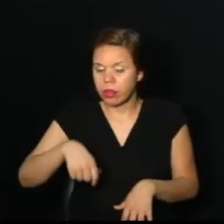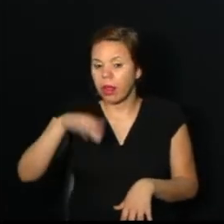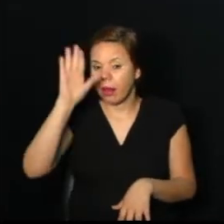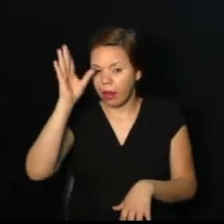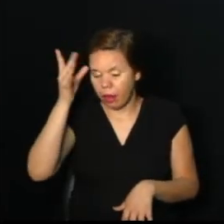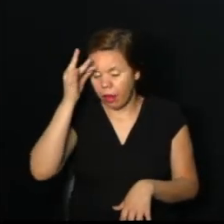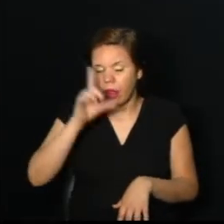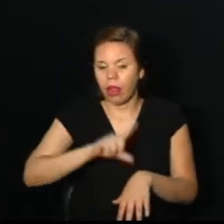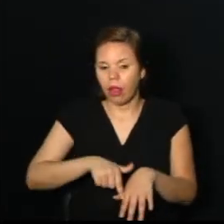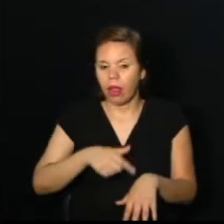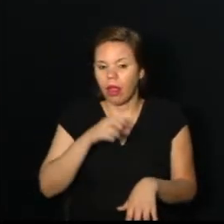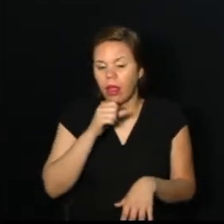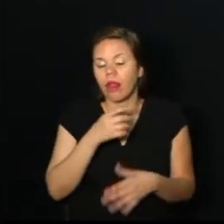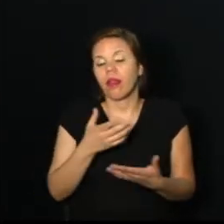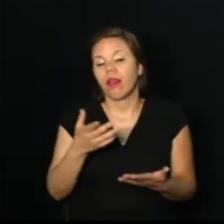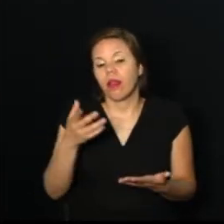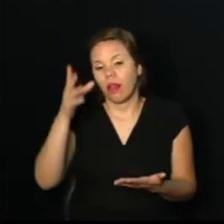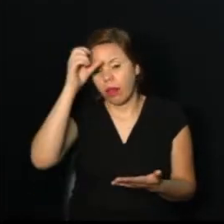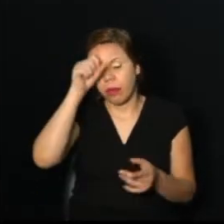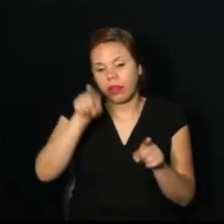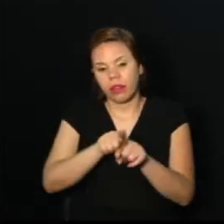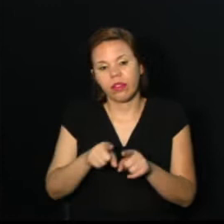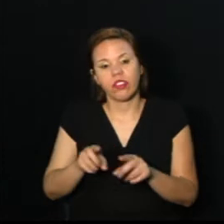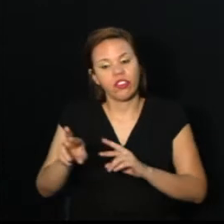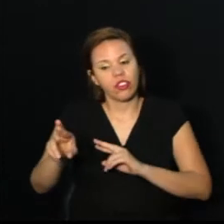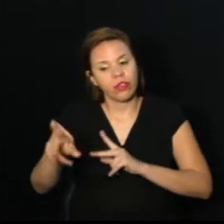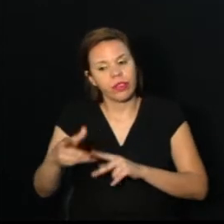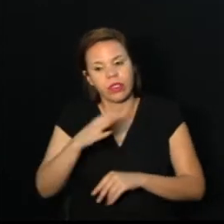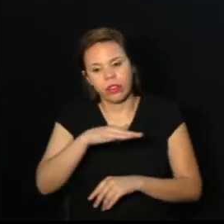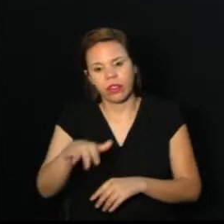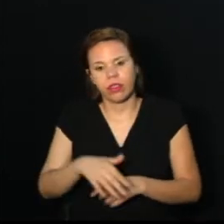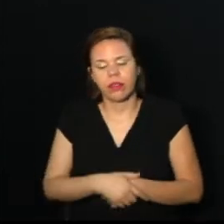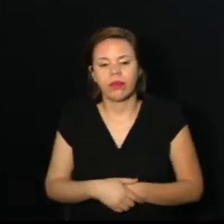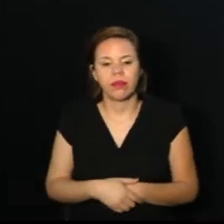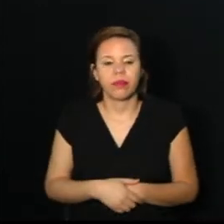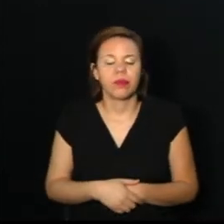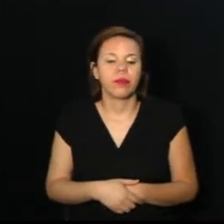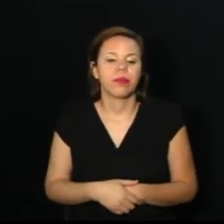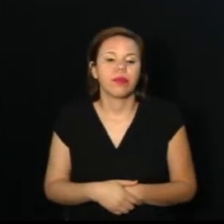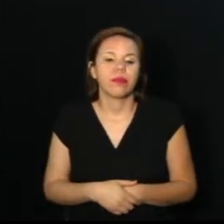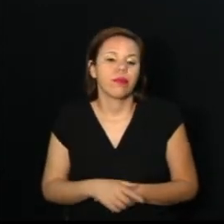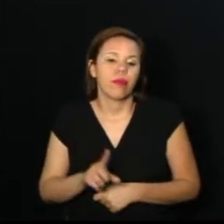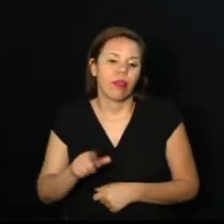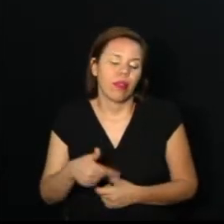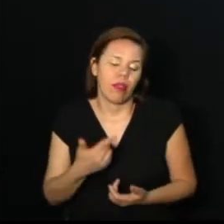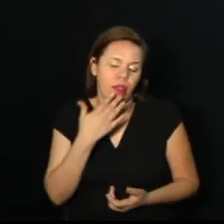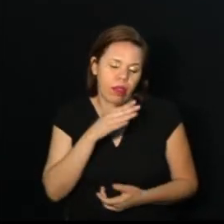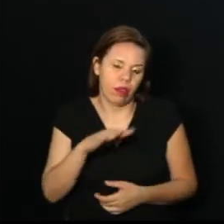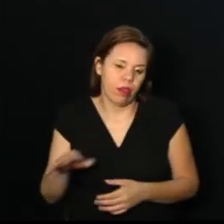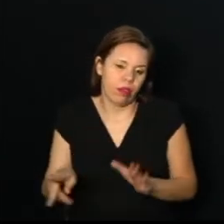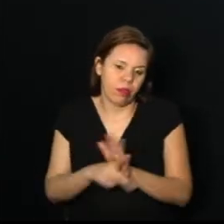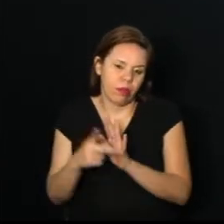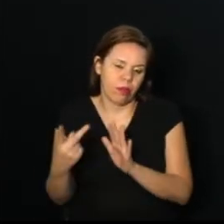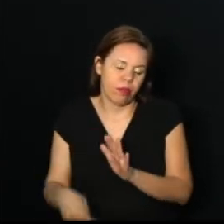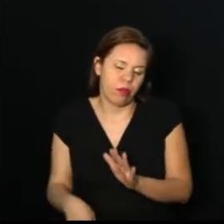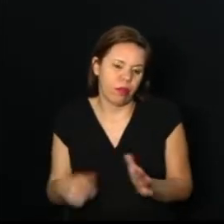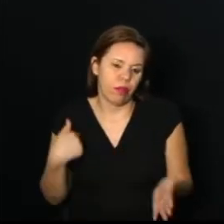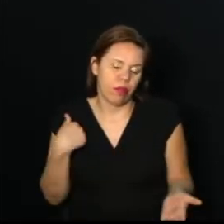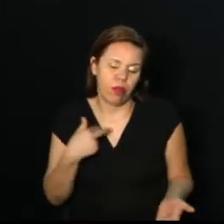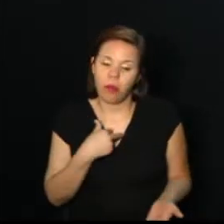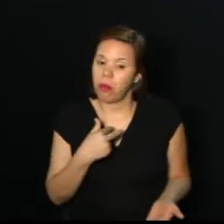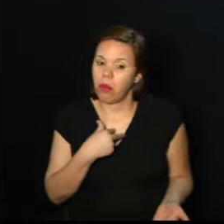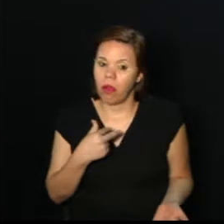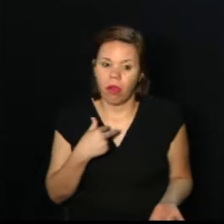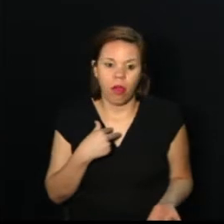E crianças são diferentes. Criança é criança. Eu não